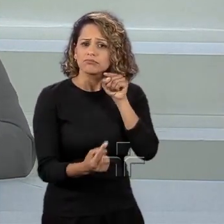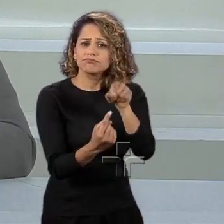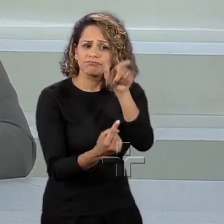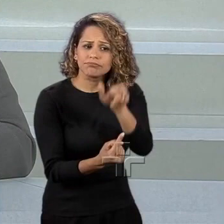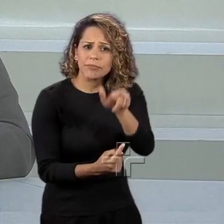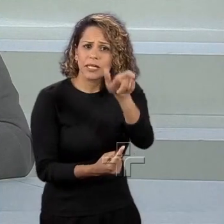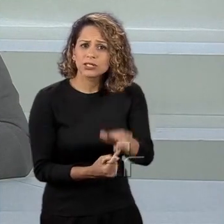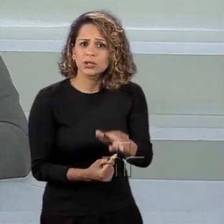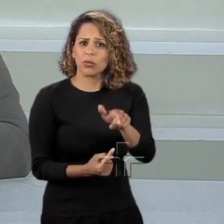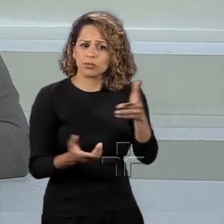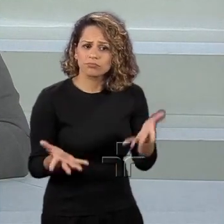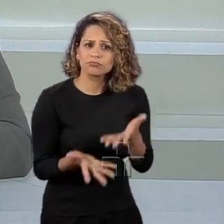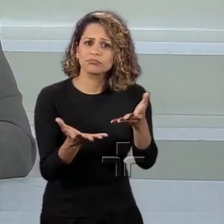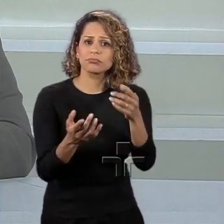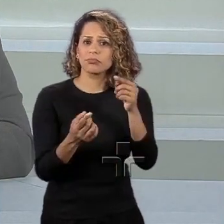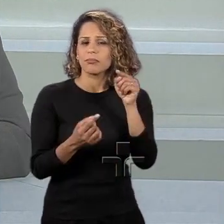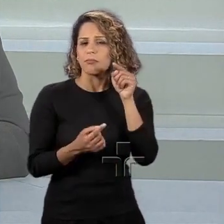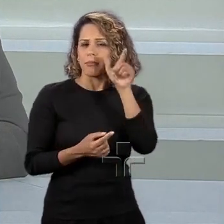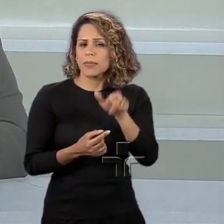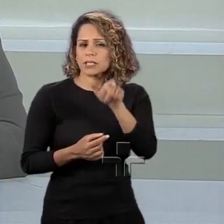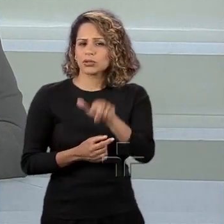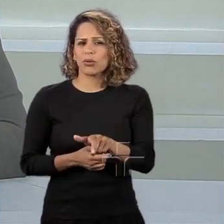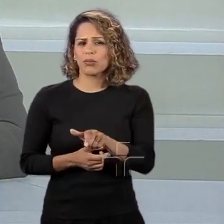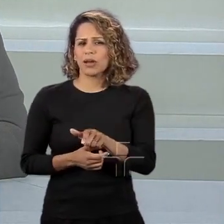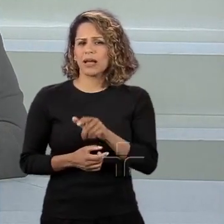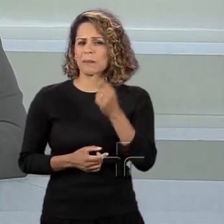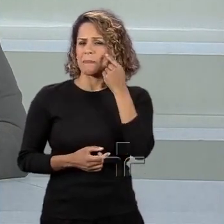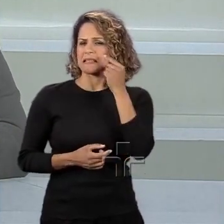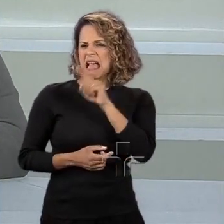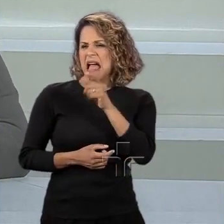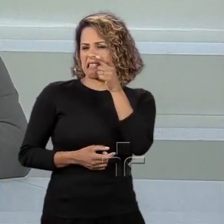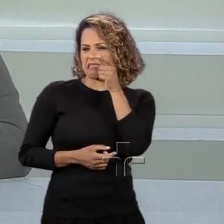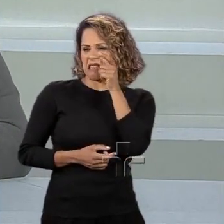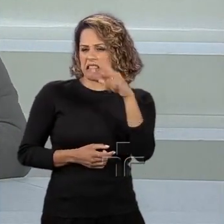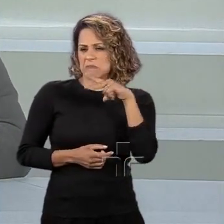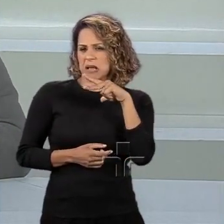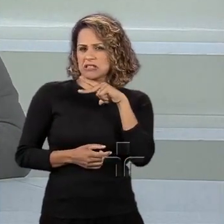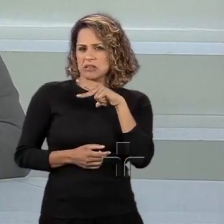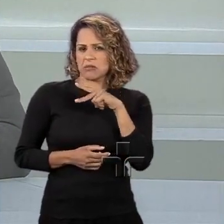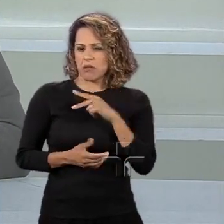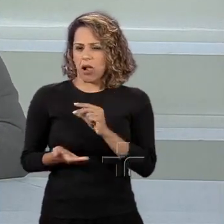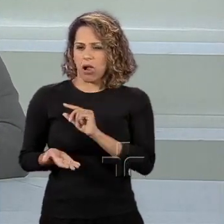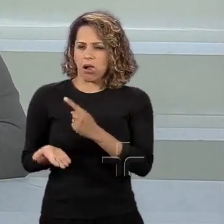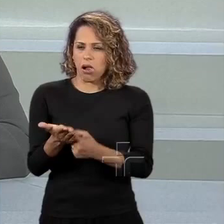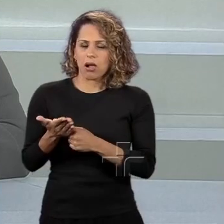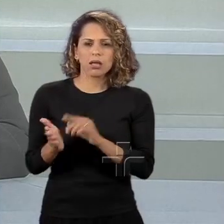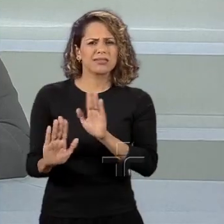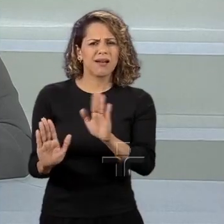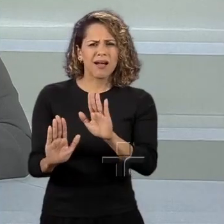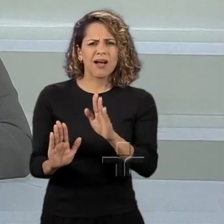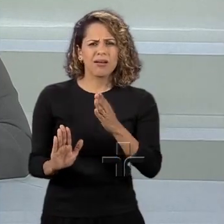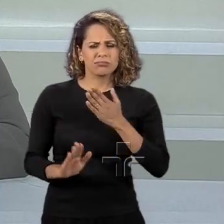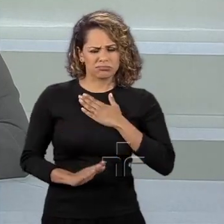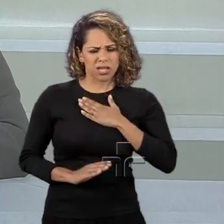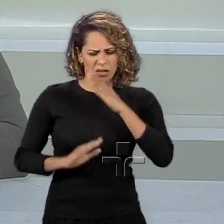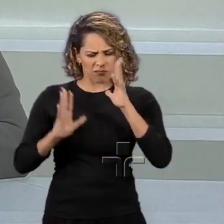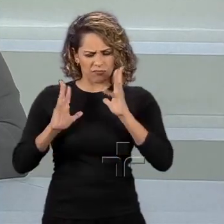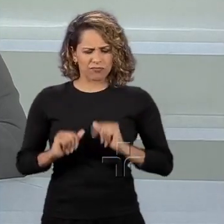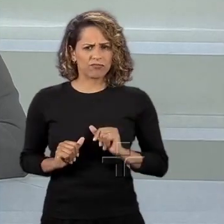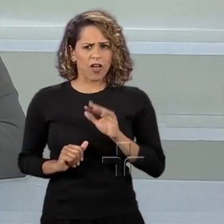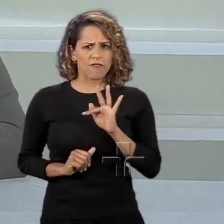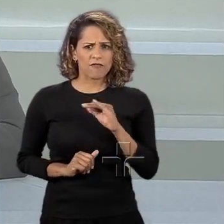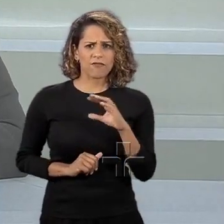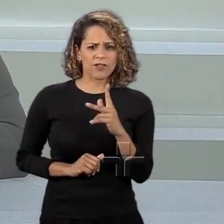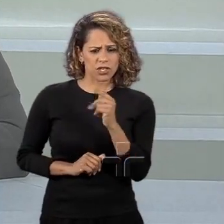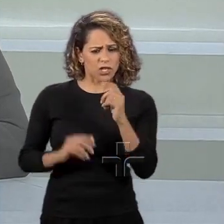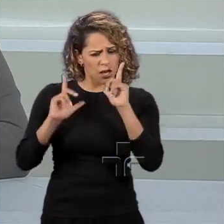tem um interesse exclusivo. Jamais, porque entrei na política, ficha limpa, estou saindo do Senado como ficha limpa e aceitei serviço do Alckmin, porque ele